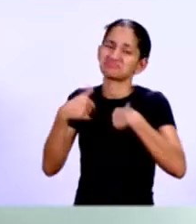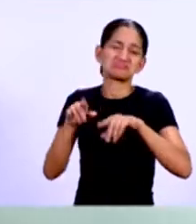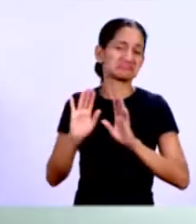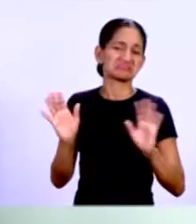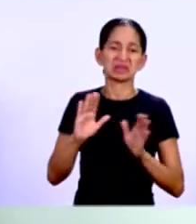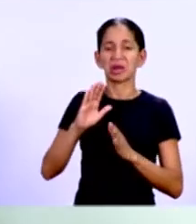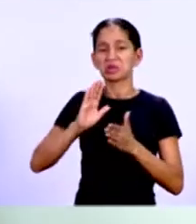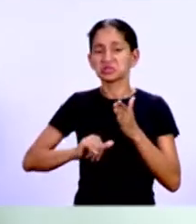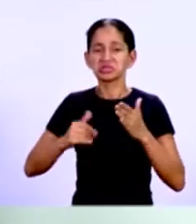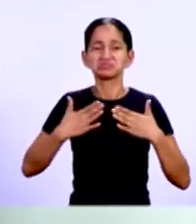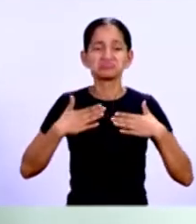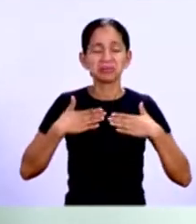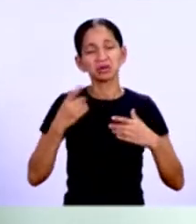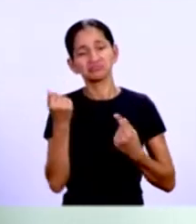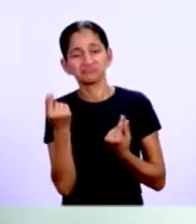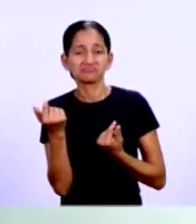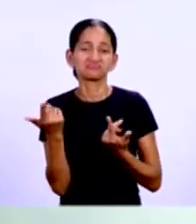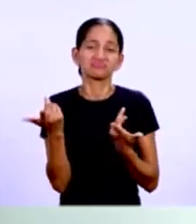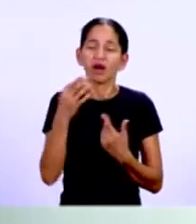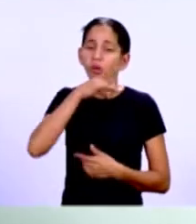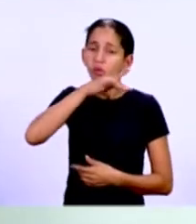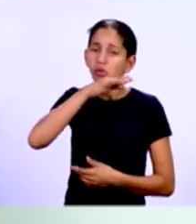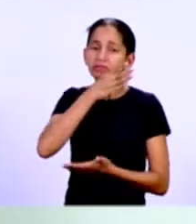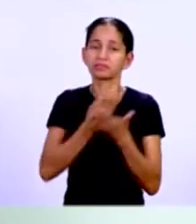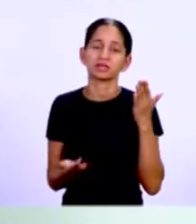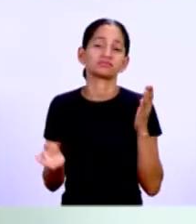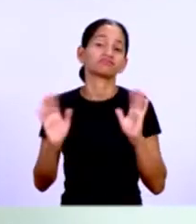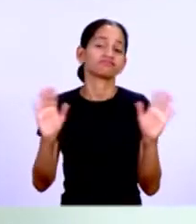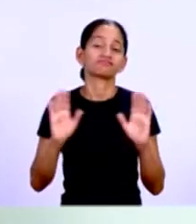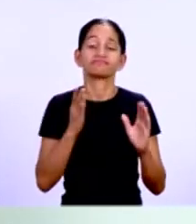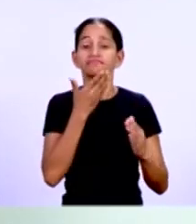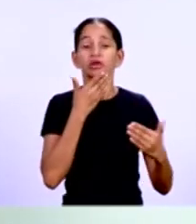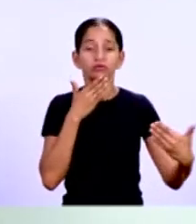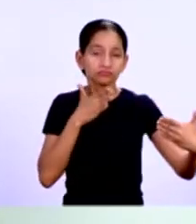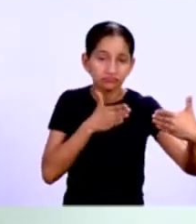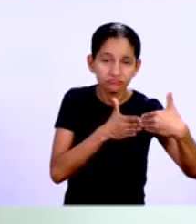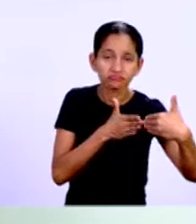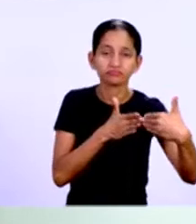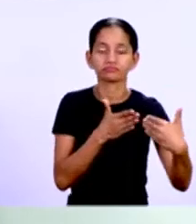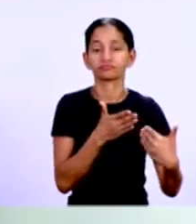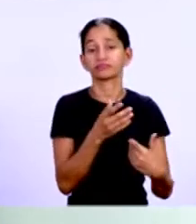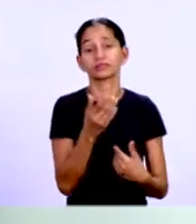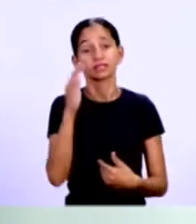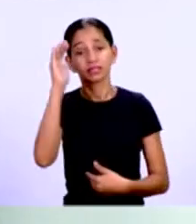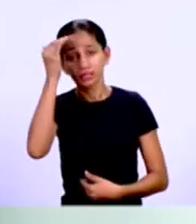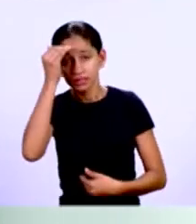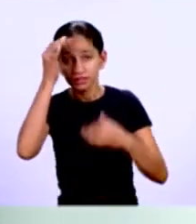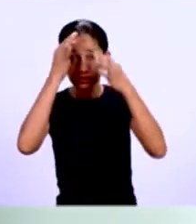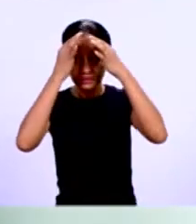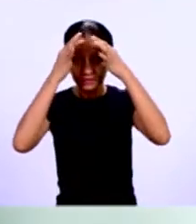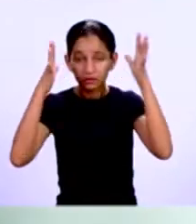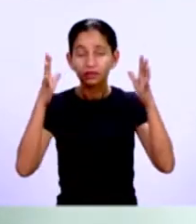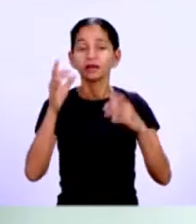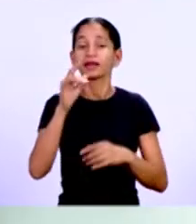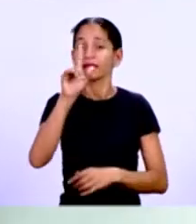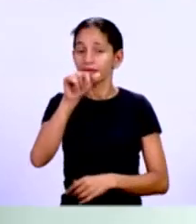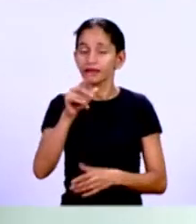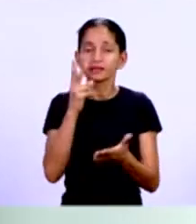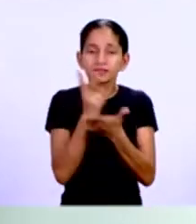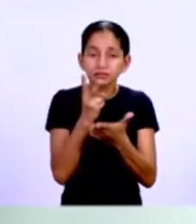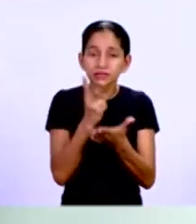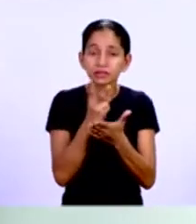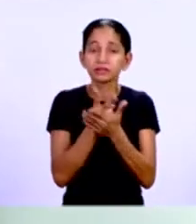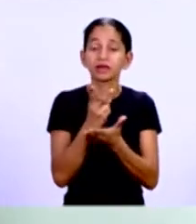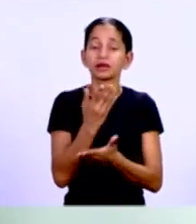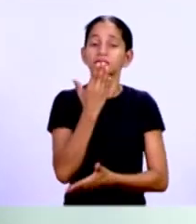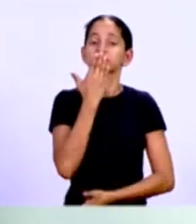que diminui o lucro dela das vendas de alguma maneira. Então, você tem que compreender, mitigar o risco é uma